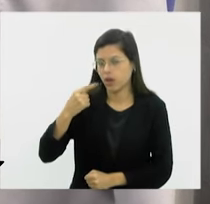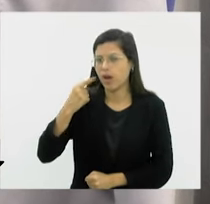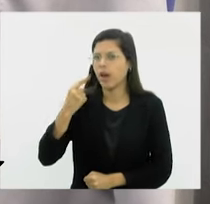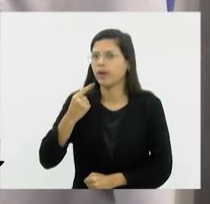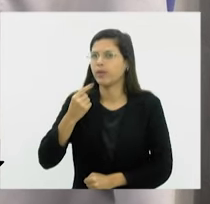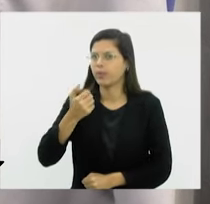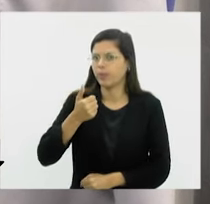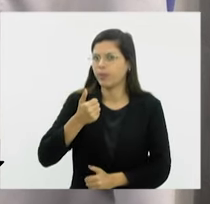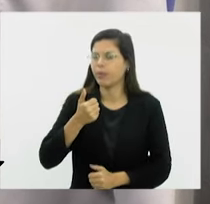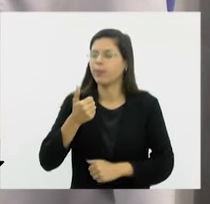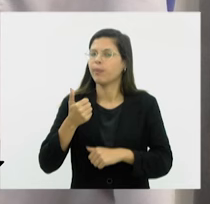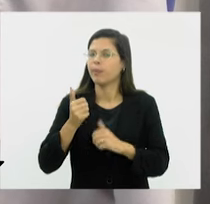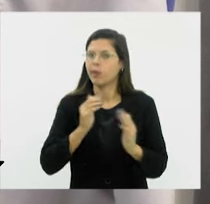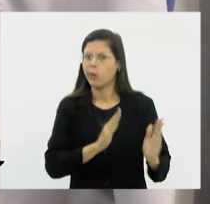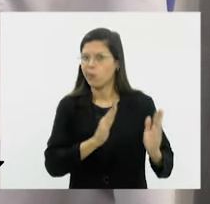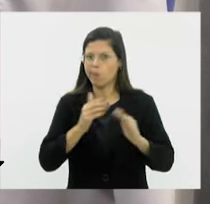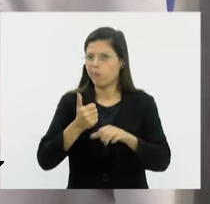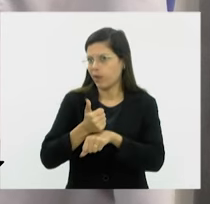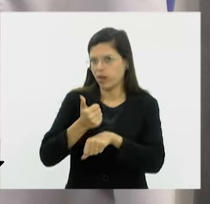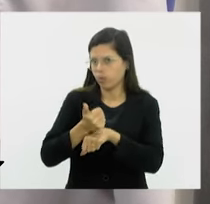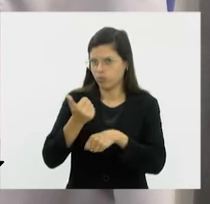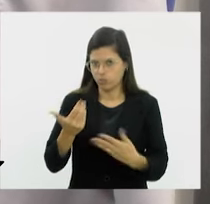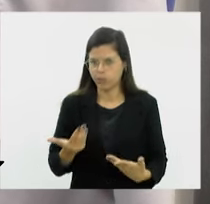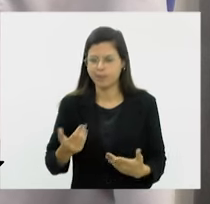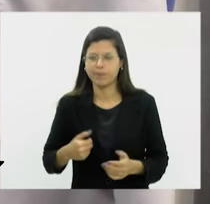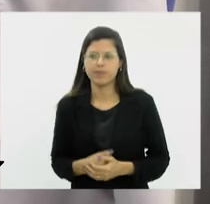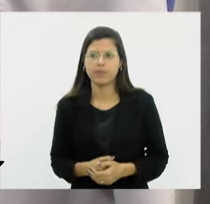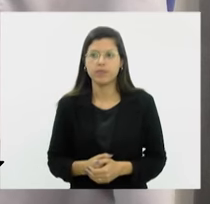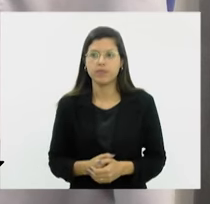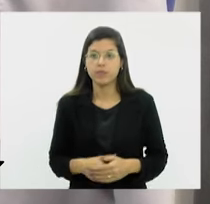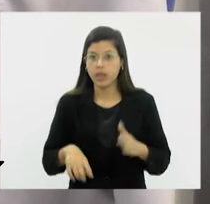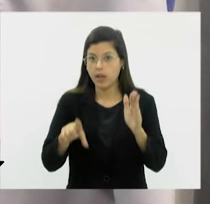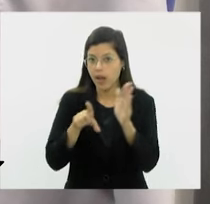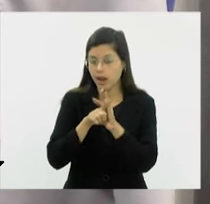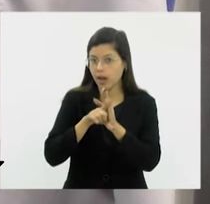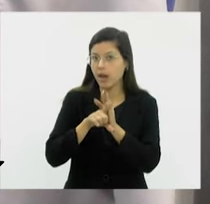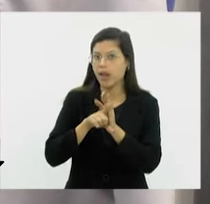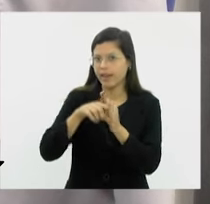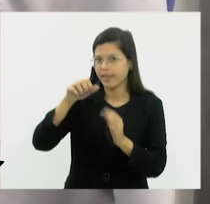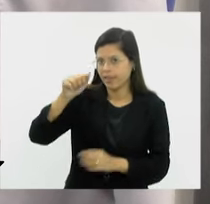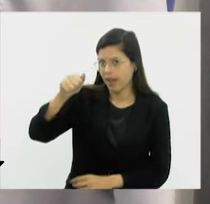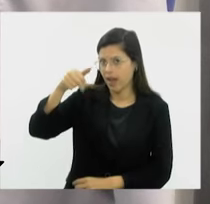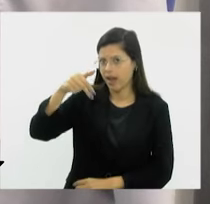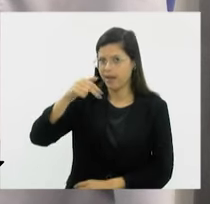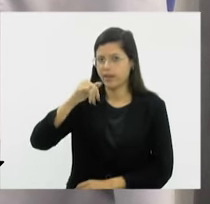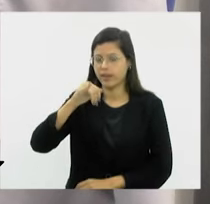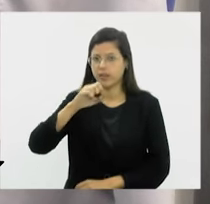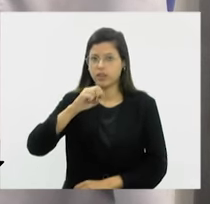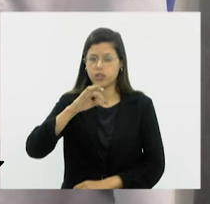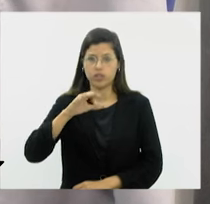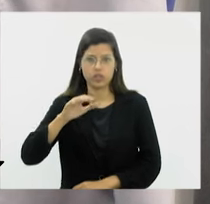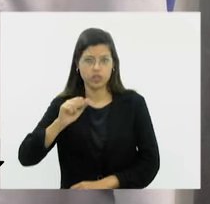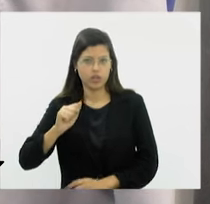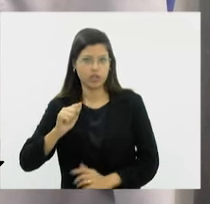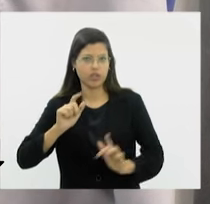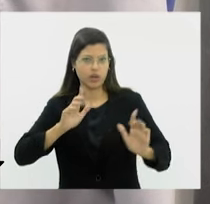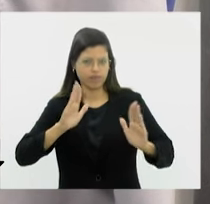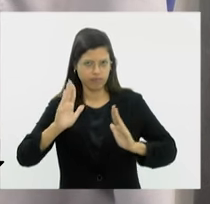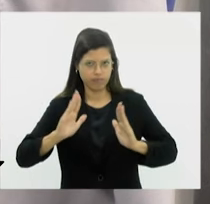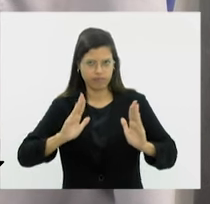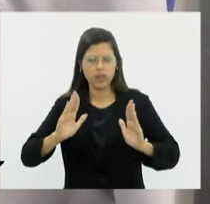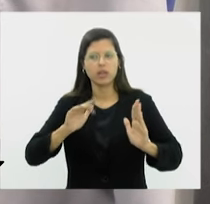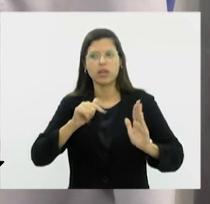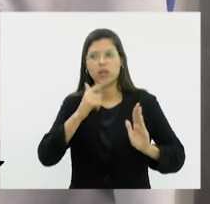primeiro momento, nos primeiros períodos. A lei da anistia, que é a lei mais relevante que versa sobre o período, nem a lei da